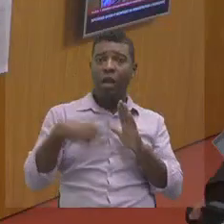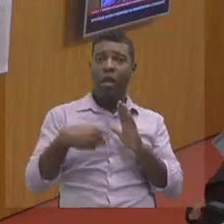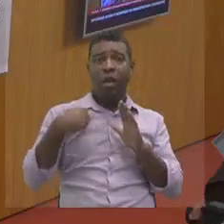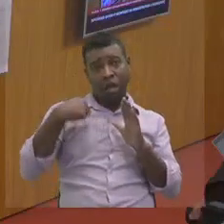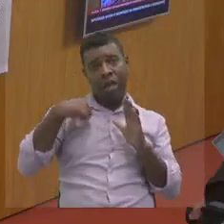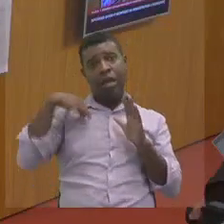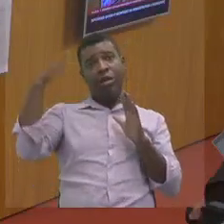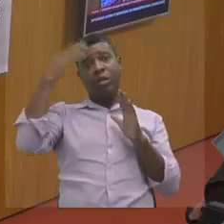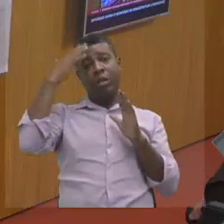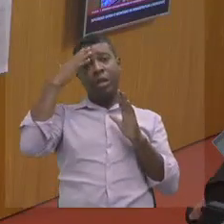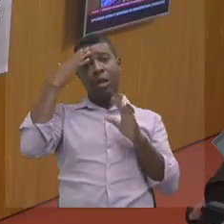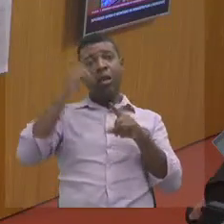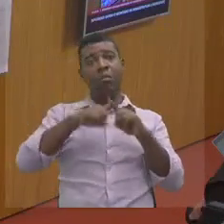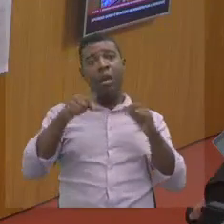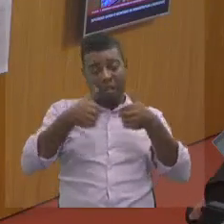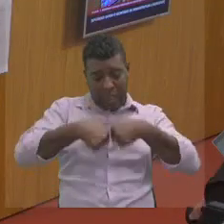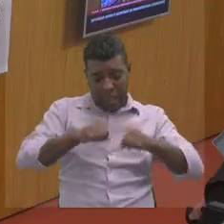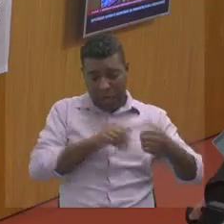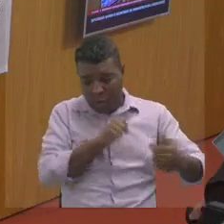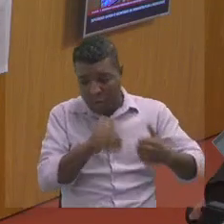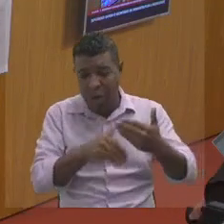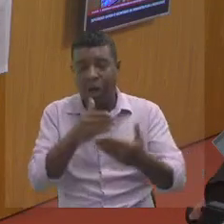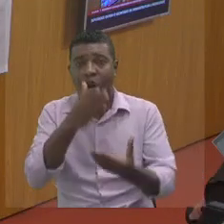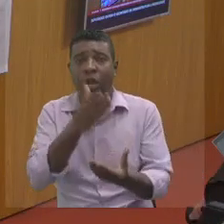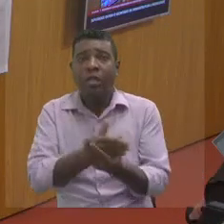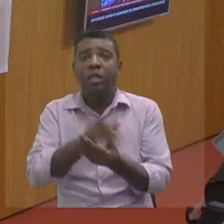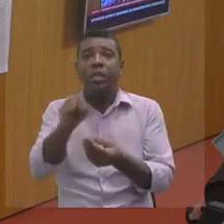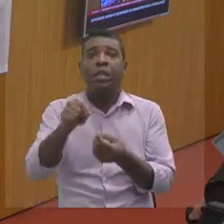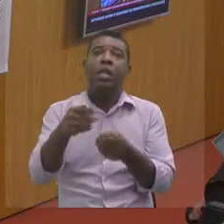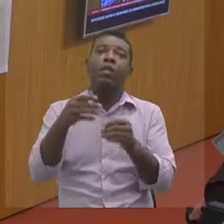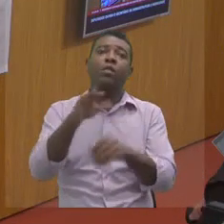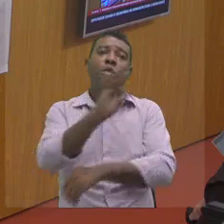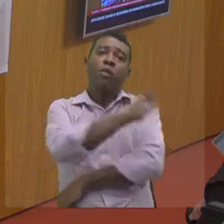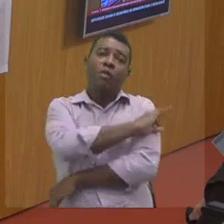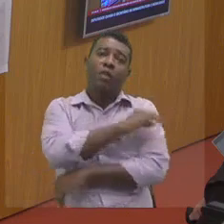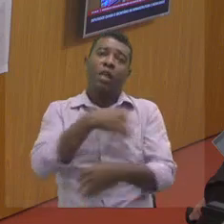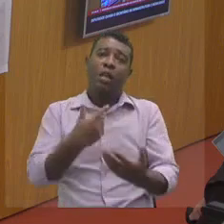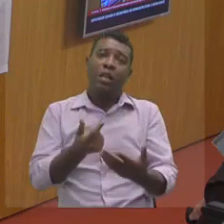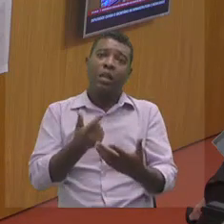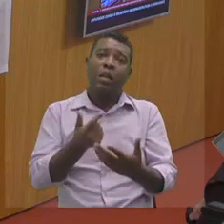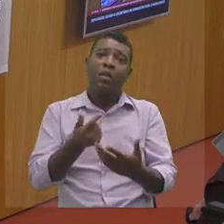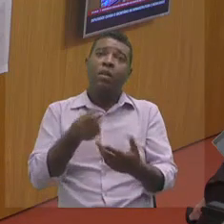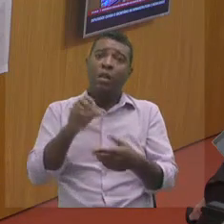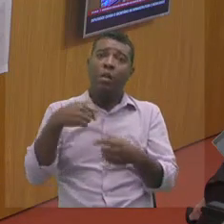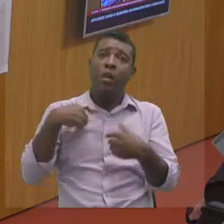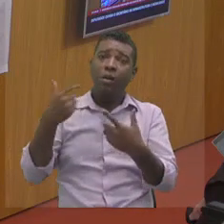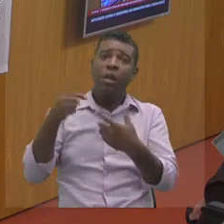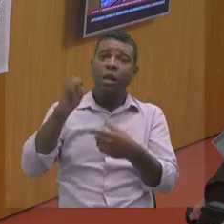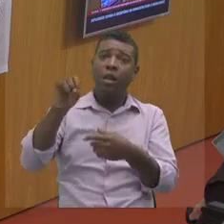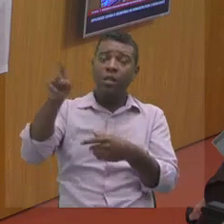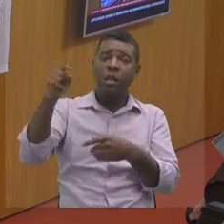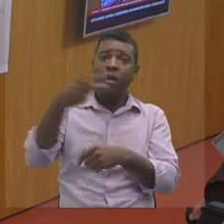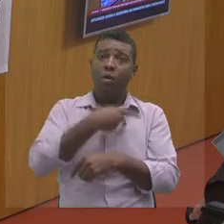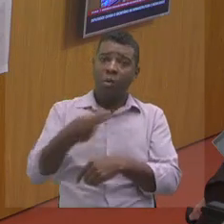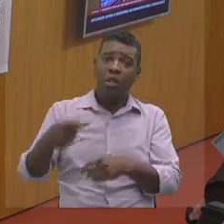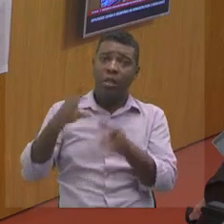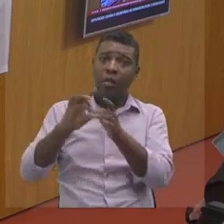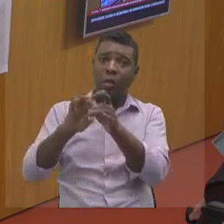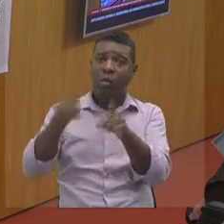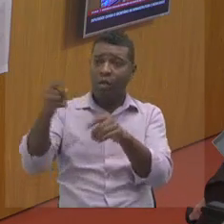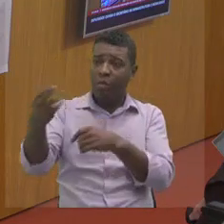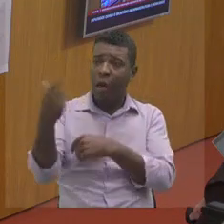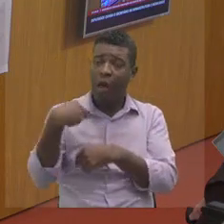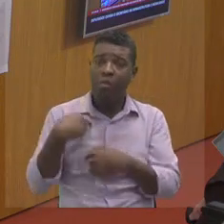mas nós somos processo de fiscalização Então essa questão eu gostaria se o presidente permitir que o senhor me respondesse perfeito